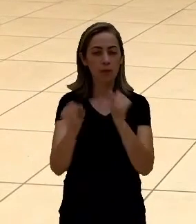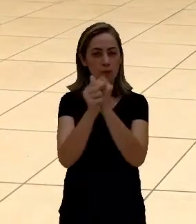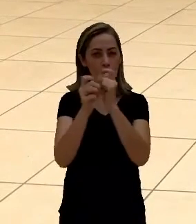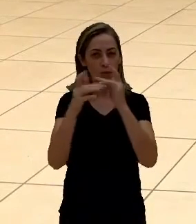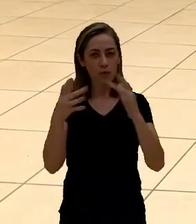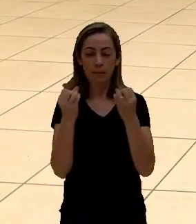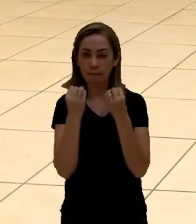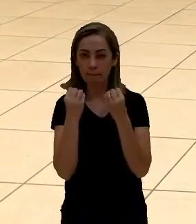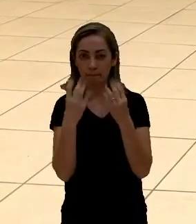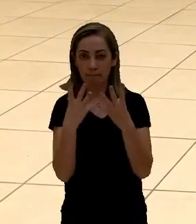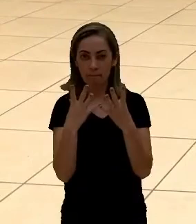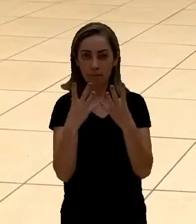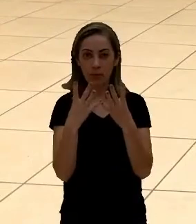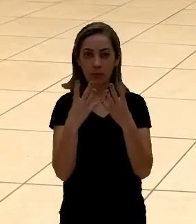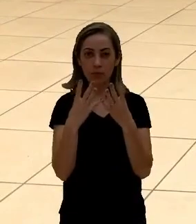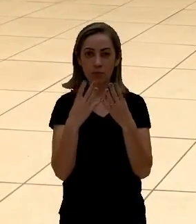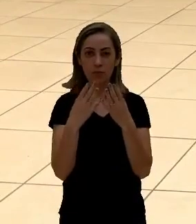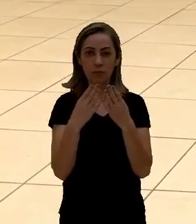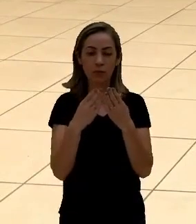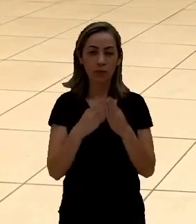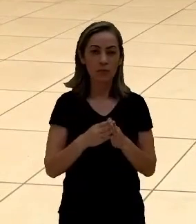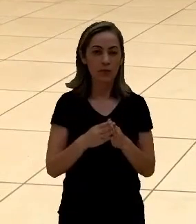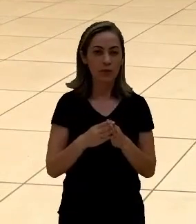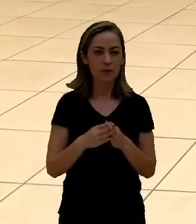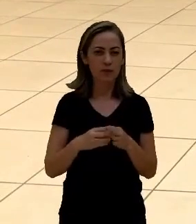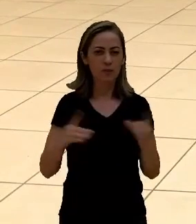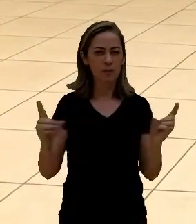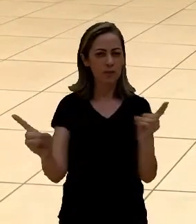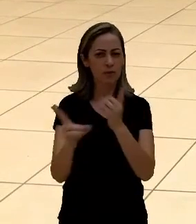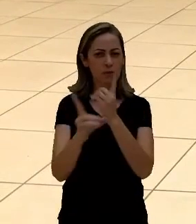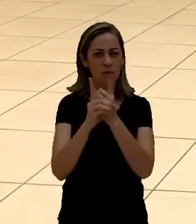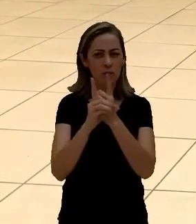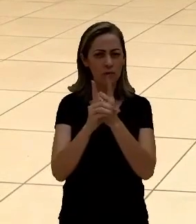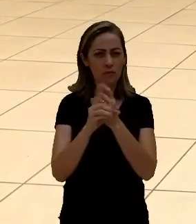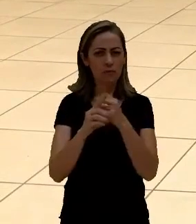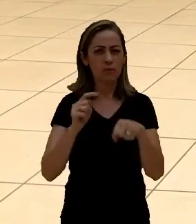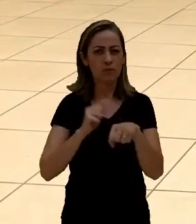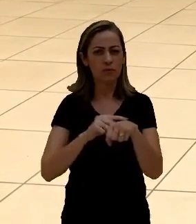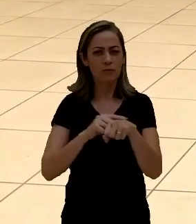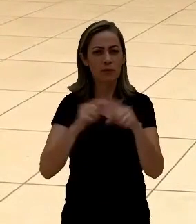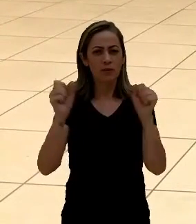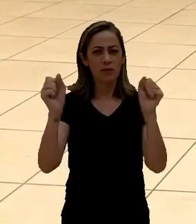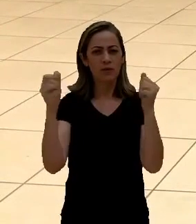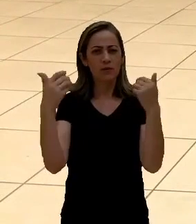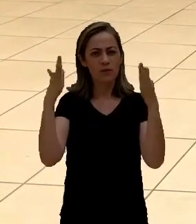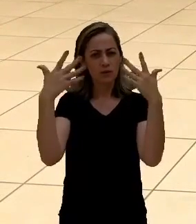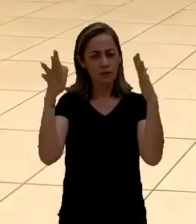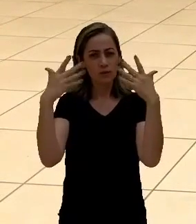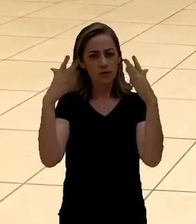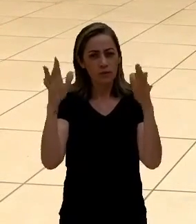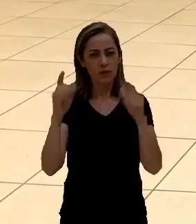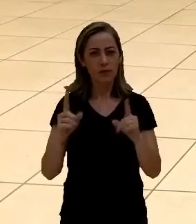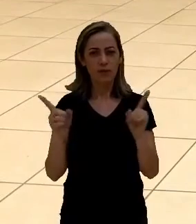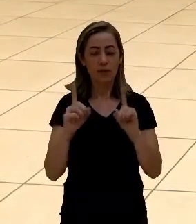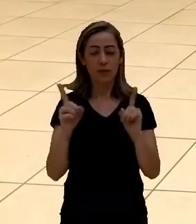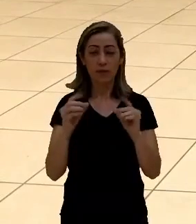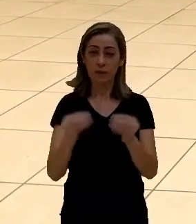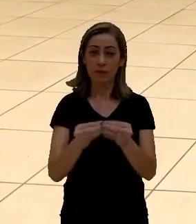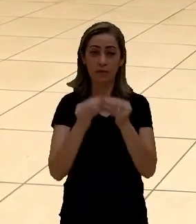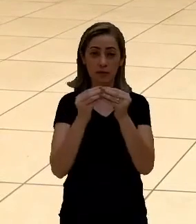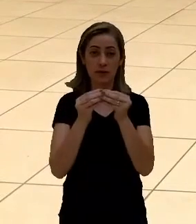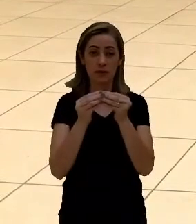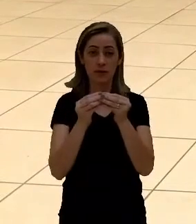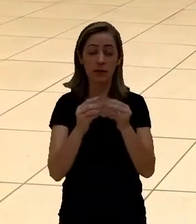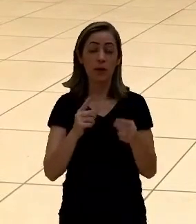bom para encontros para momento de louvor mas não paraa missa porque ele não canta a letra